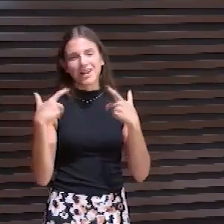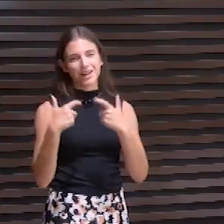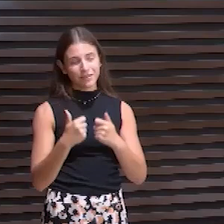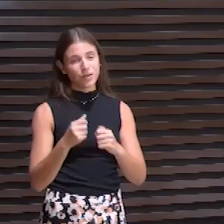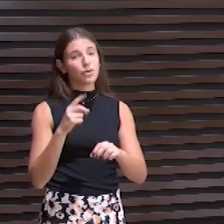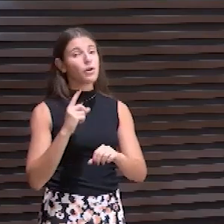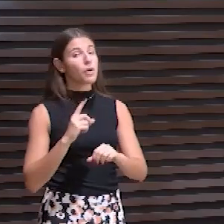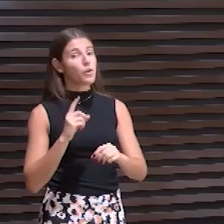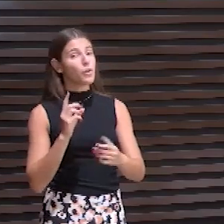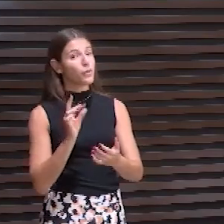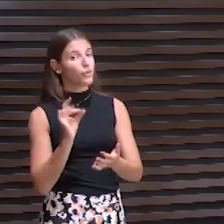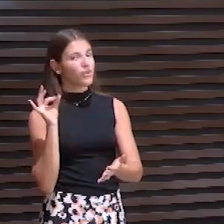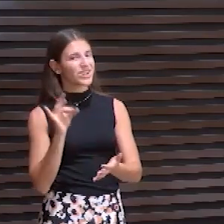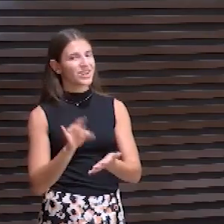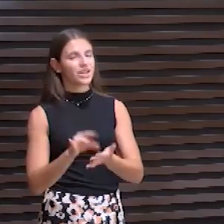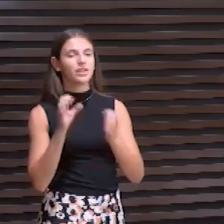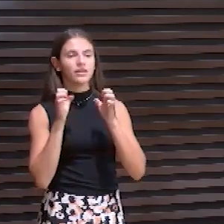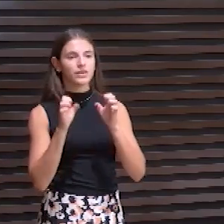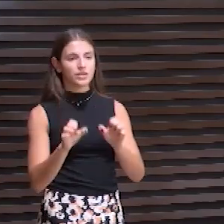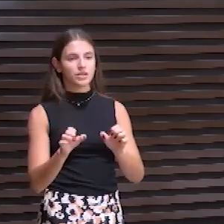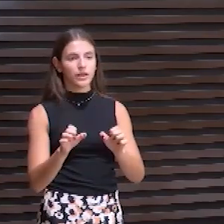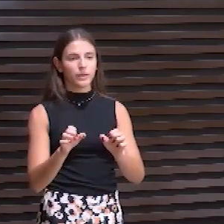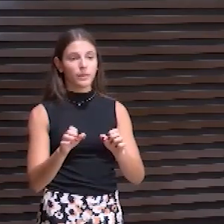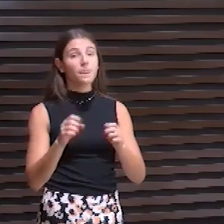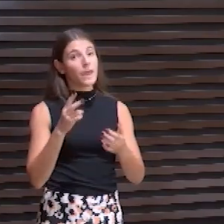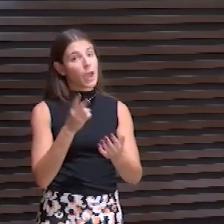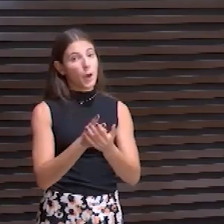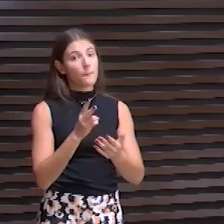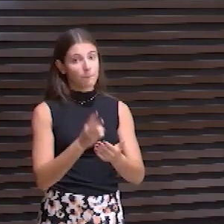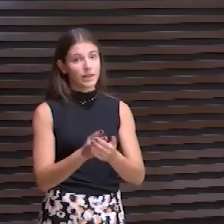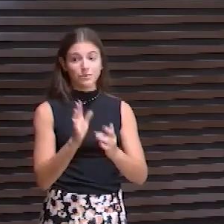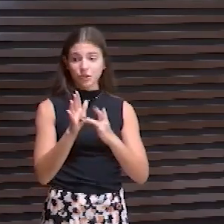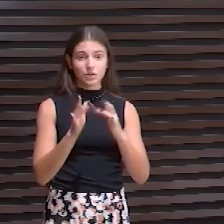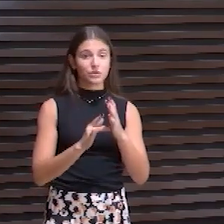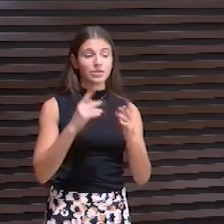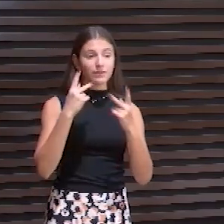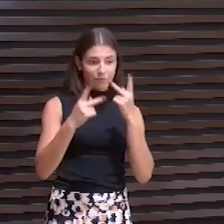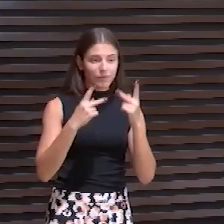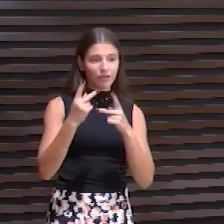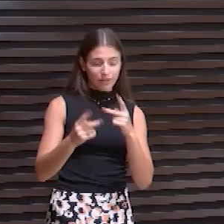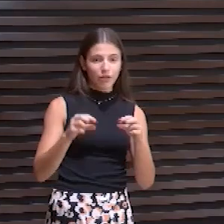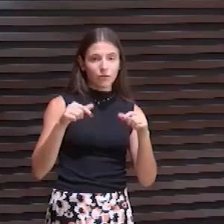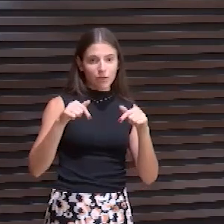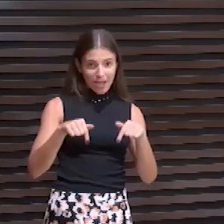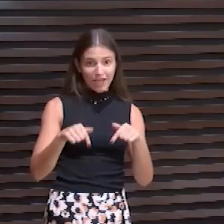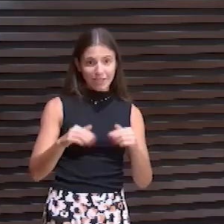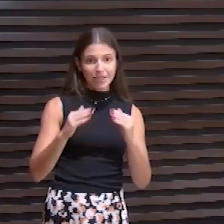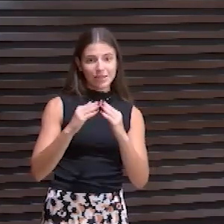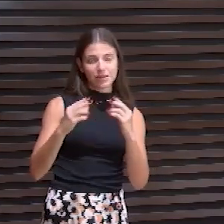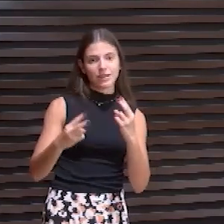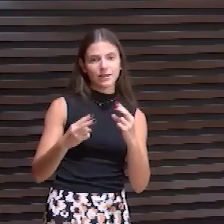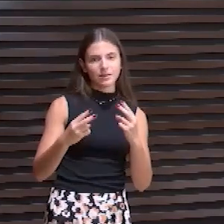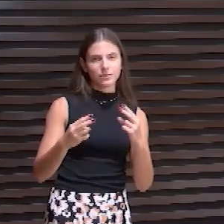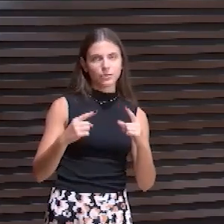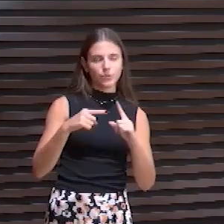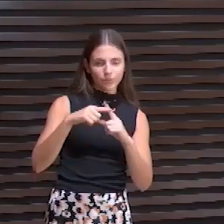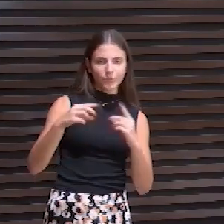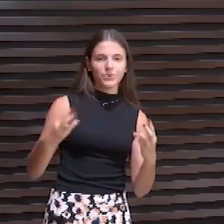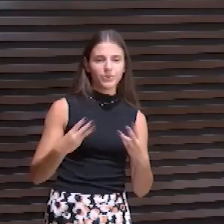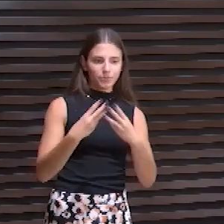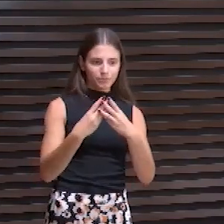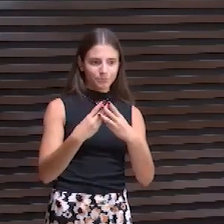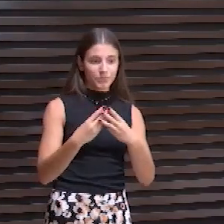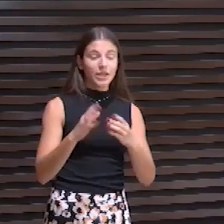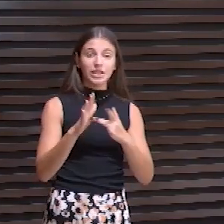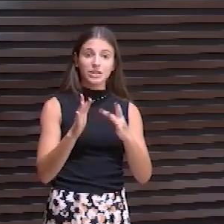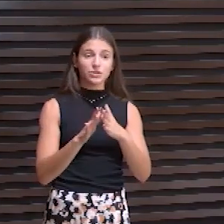evangelho que Jesus estava vislumbrando aqui para essas pessoas na sinagoga. Era um vislumbre do evangelho, era o próprio evangelho. Ele iria para aquela cruz